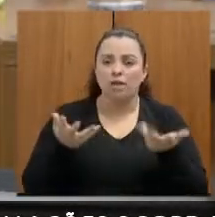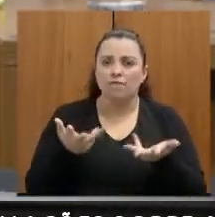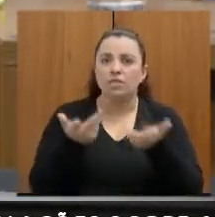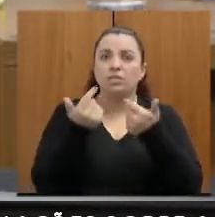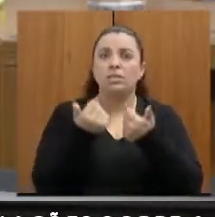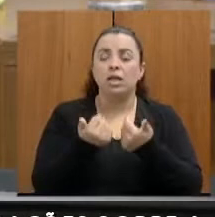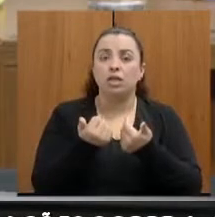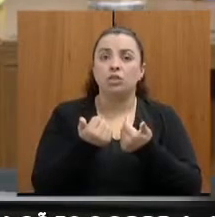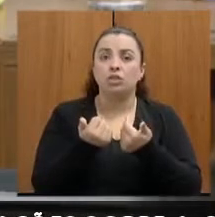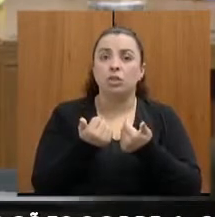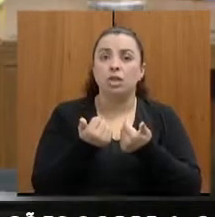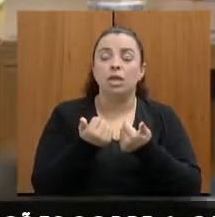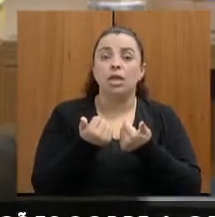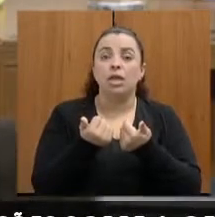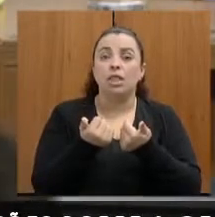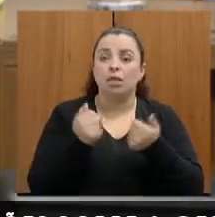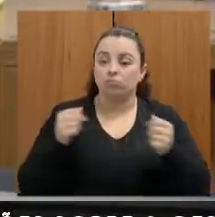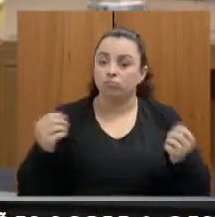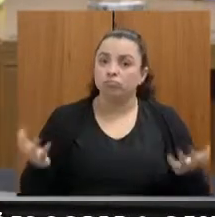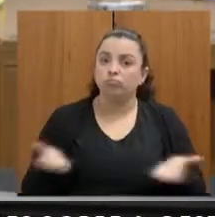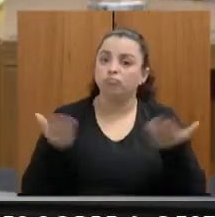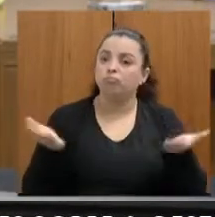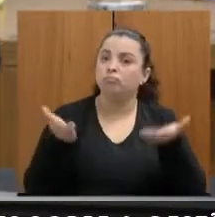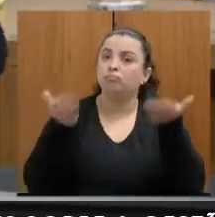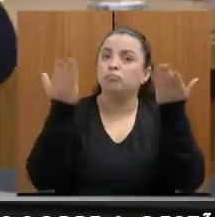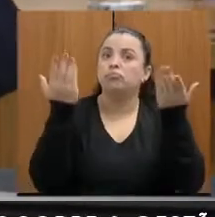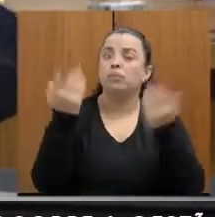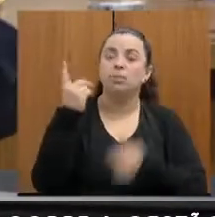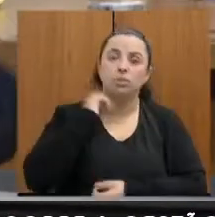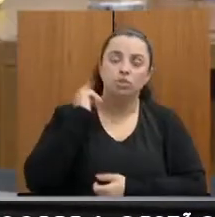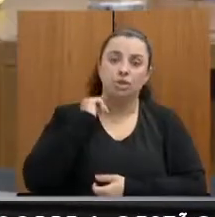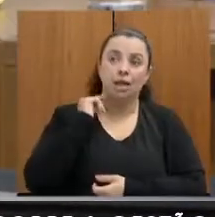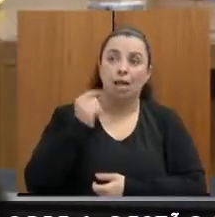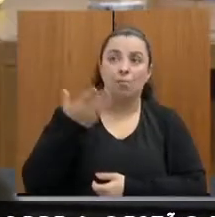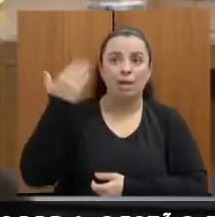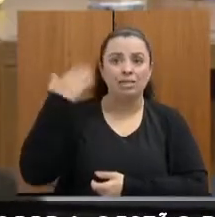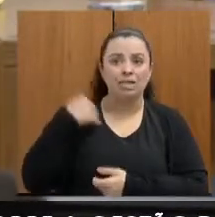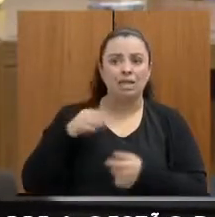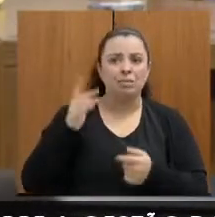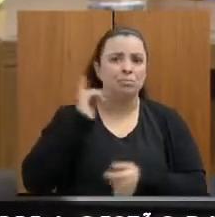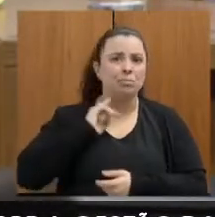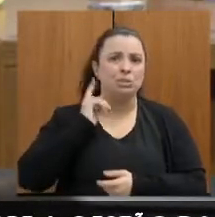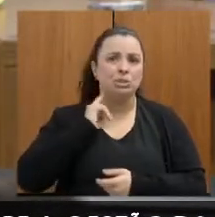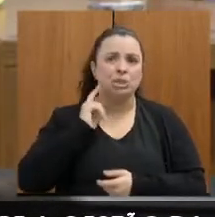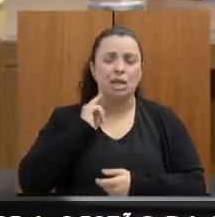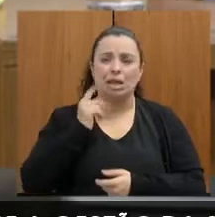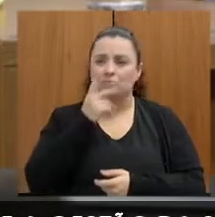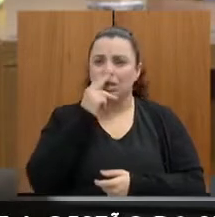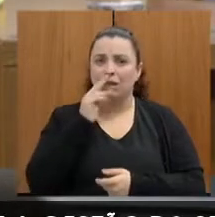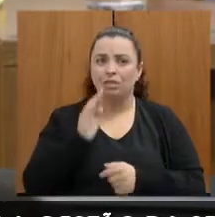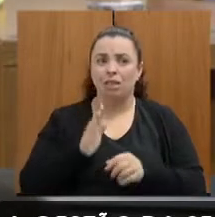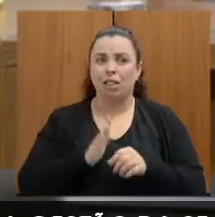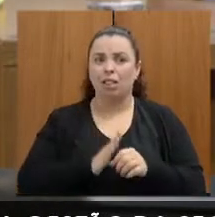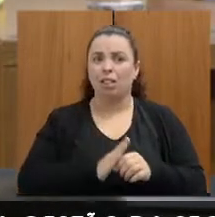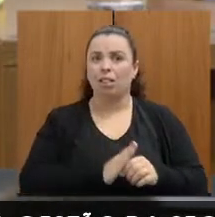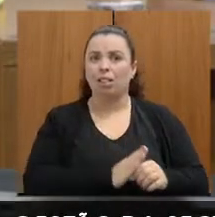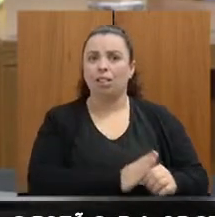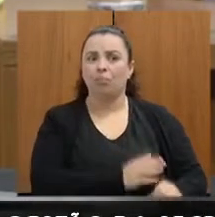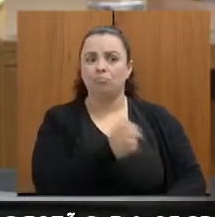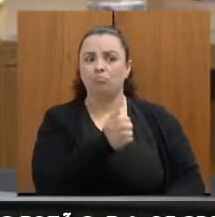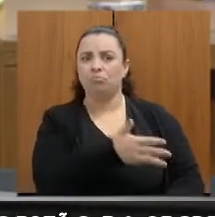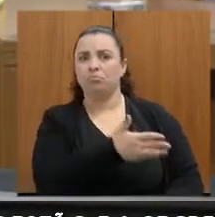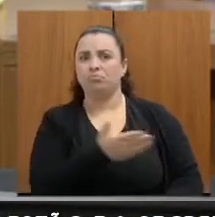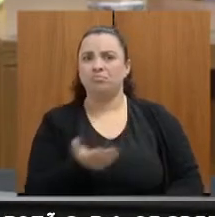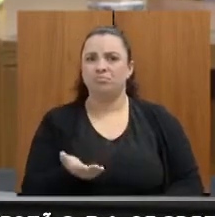protagonismo Minas Gerais tinha sido colocado de lado pelos governo desastroso que passou por aqui